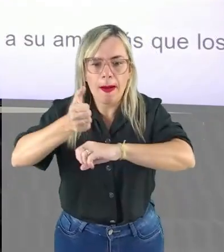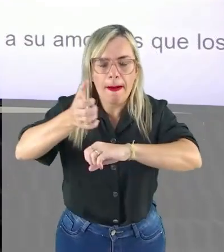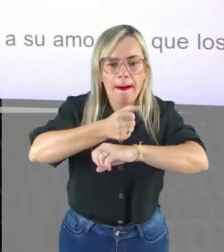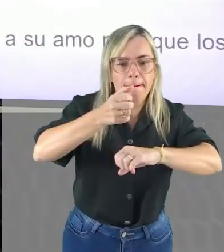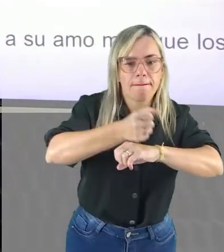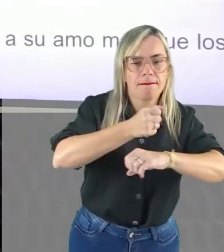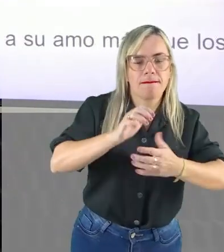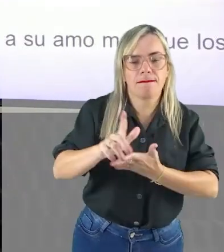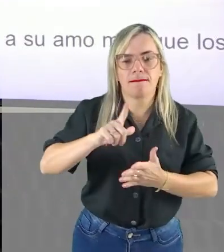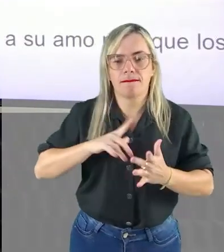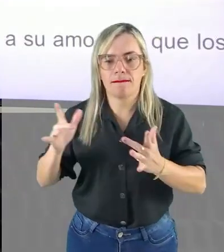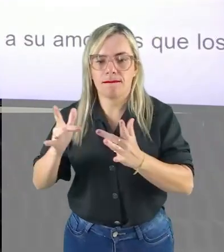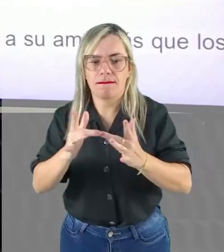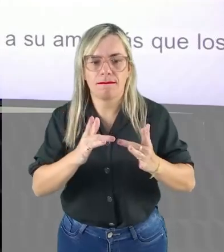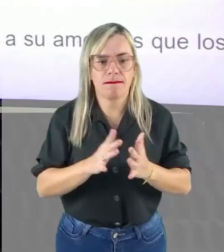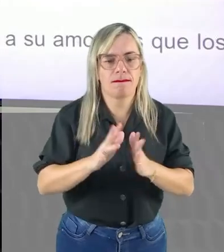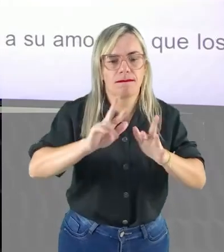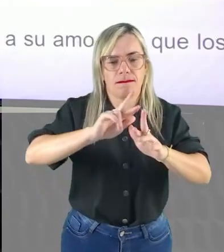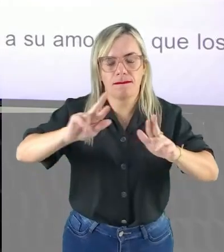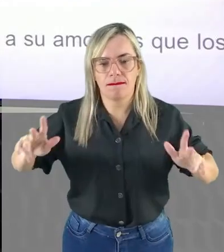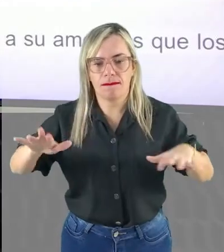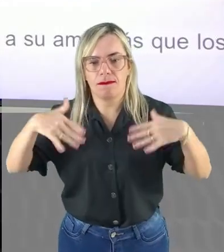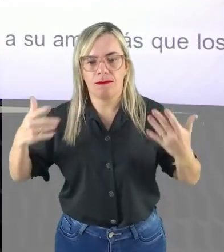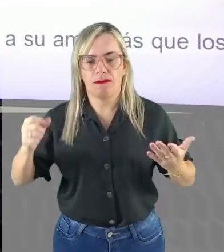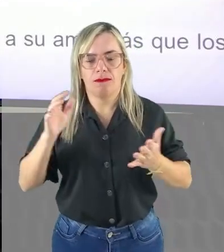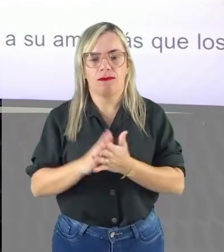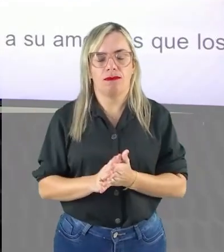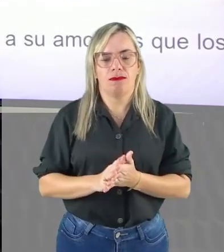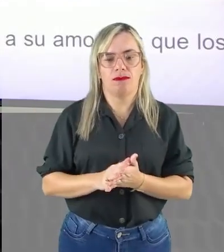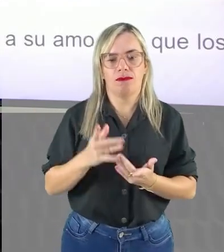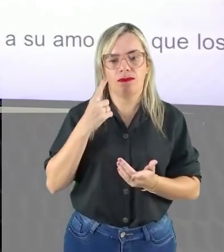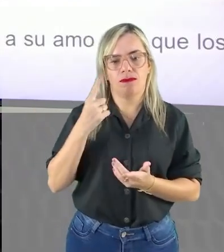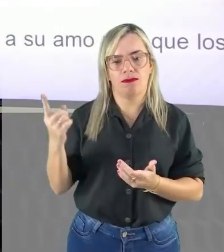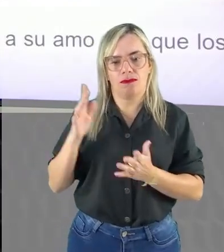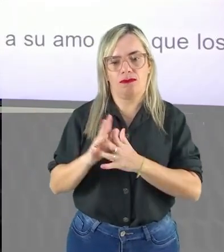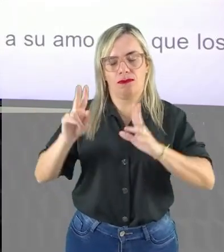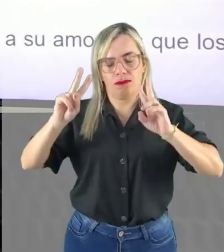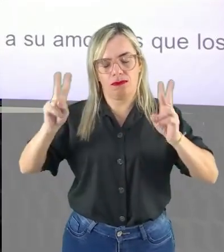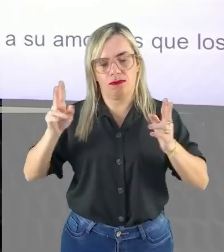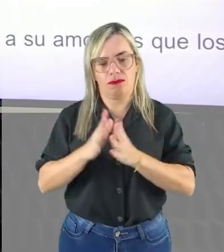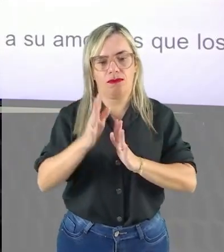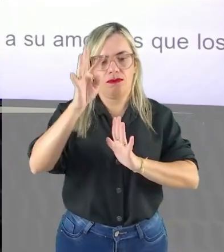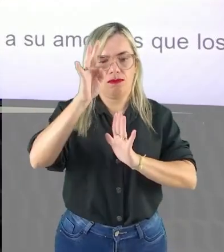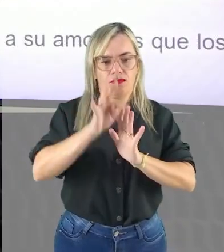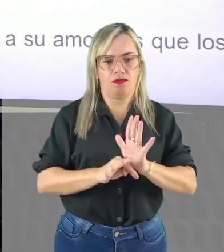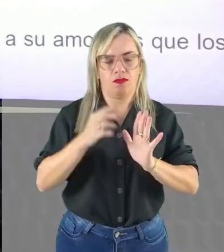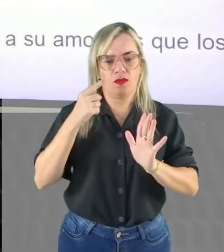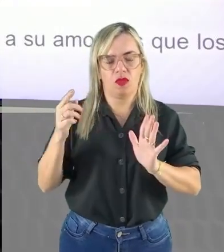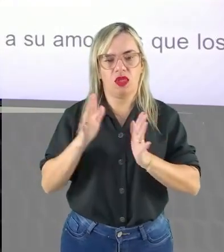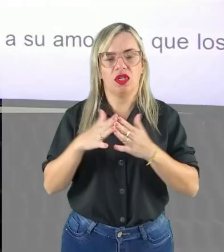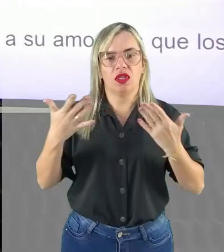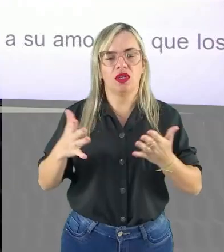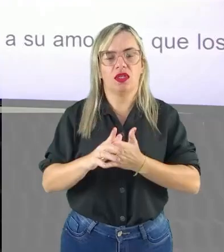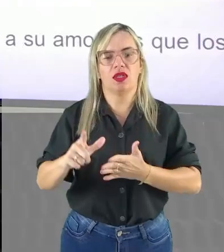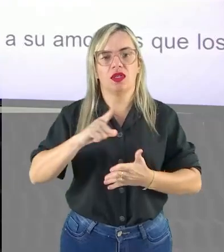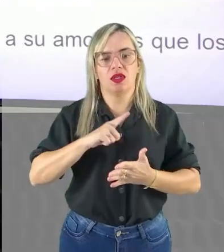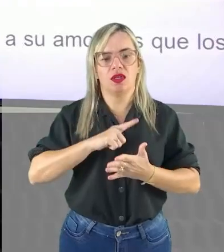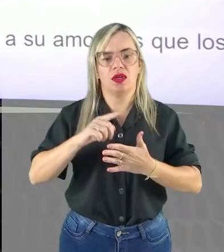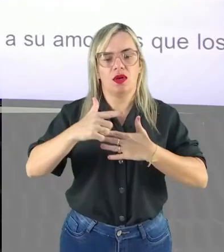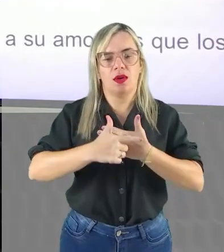manter contato, entre outras. Deste modo, o texto Mi Robogato disse miau tem a função